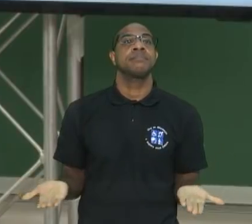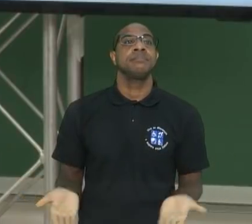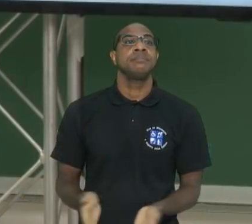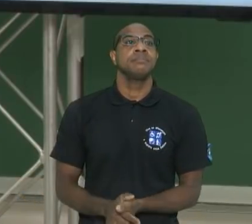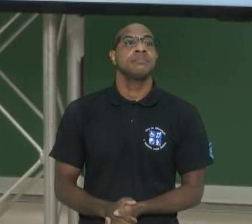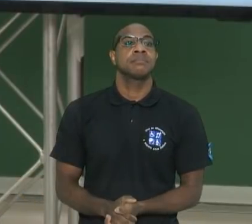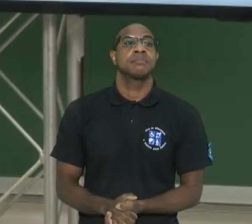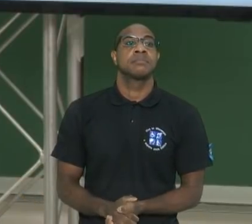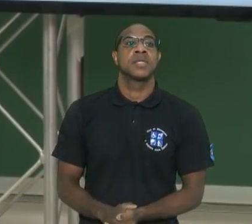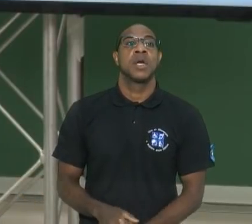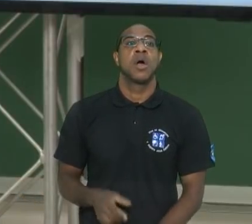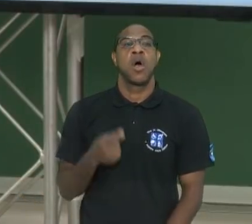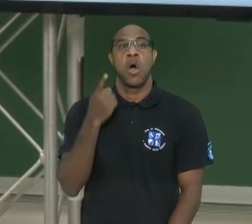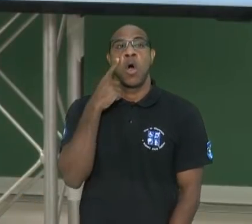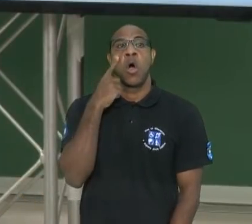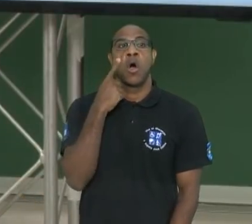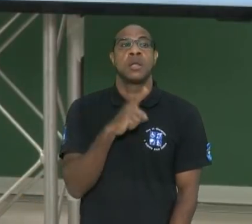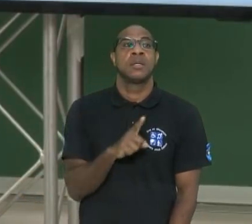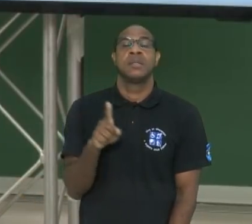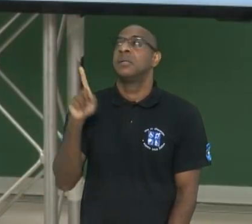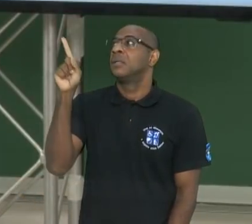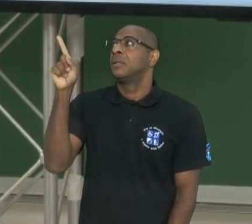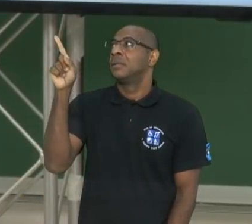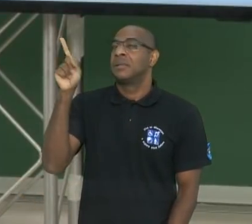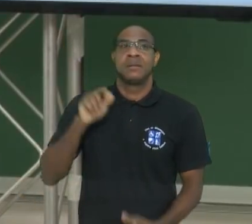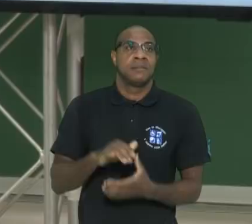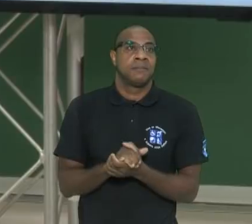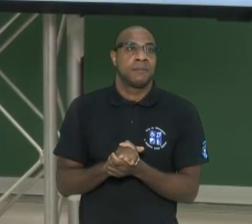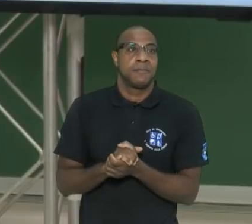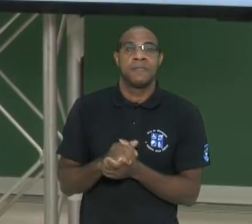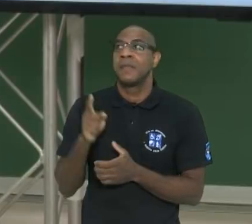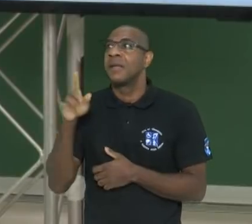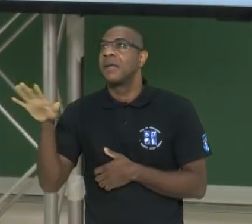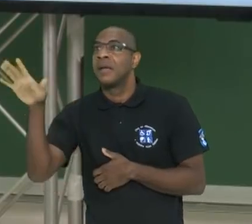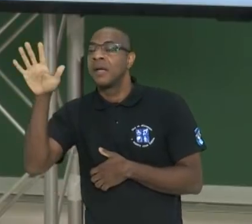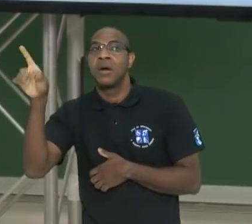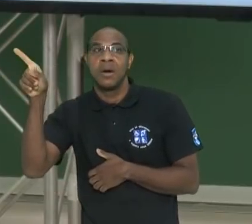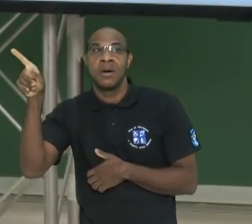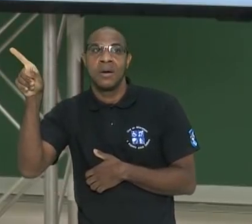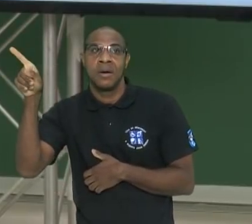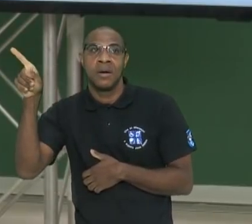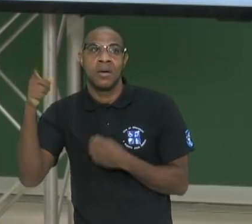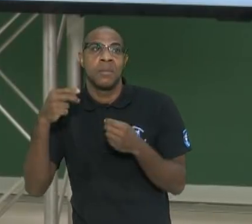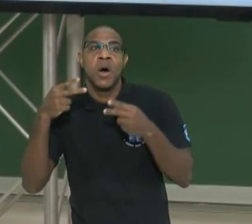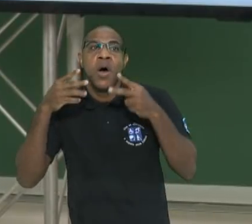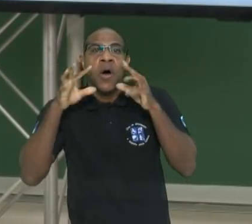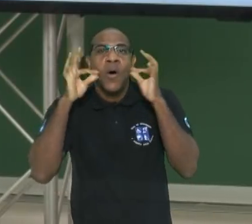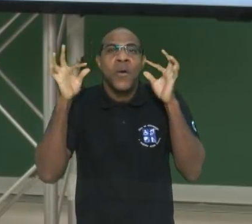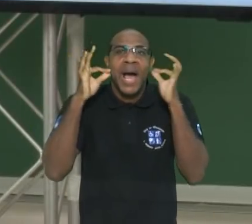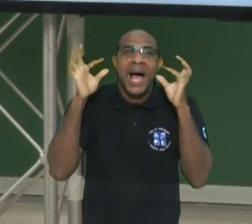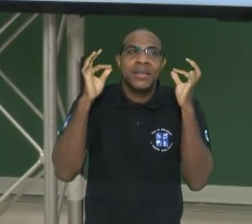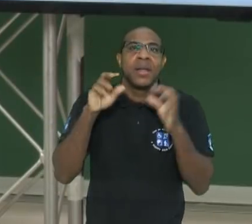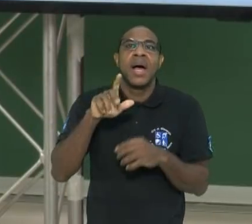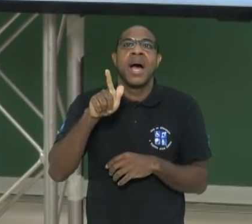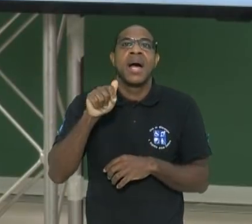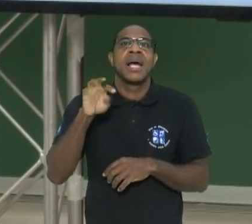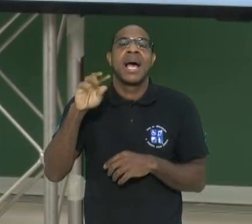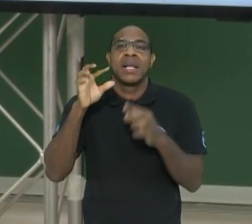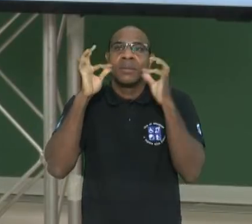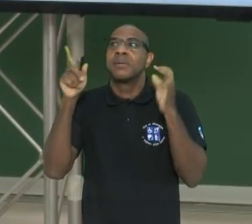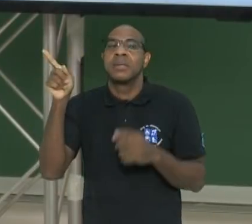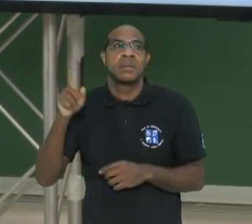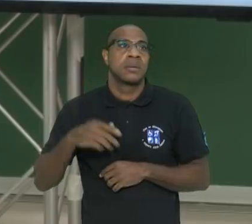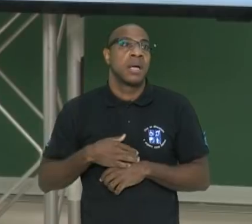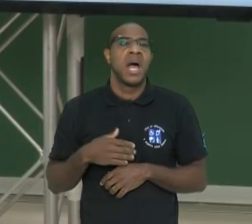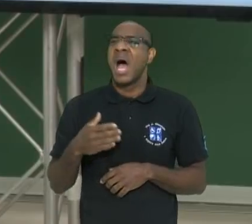olha como que eu coloquei aqui para vocês verem que o gato é apenas o Uber. Mas, professora, meu gato não sai de